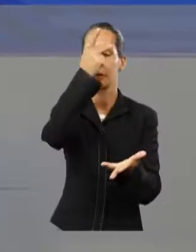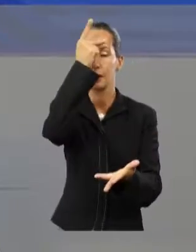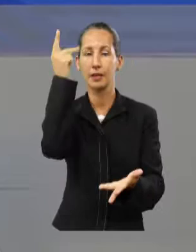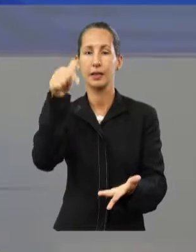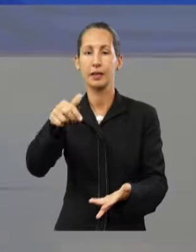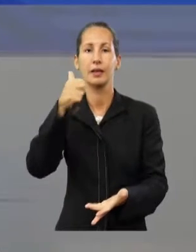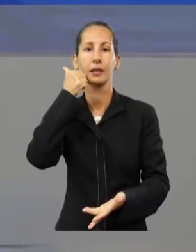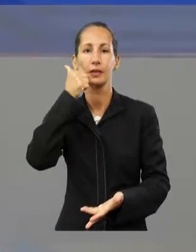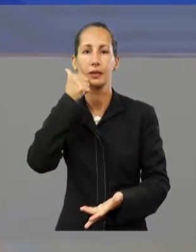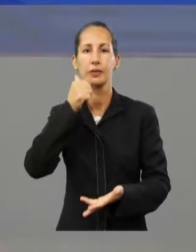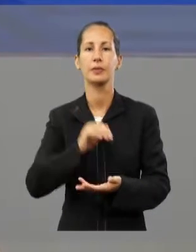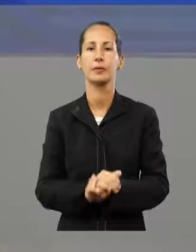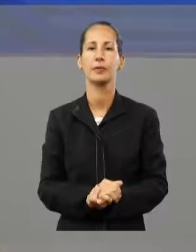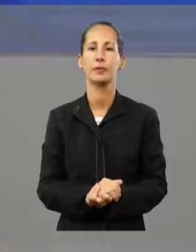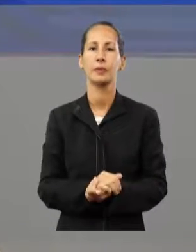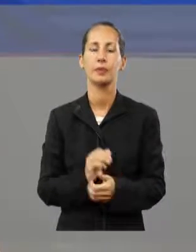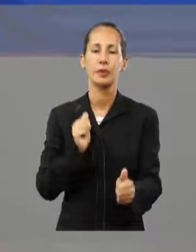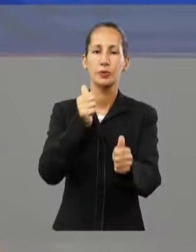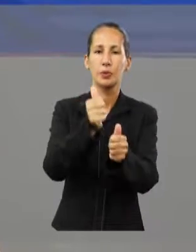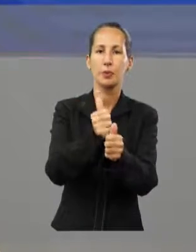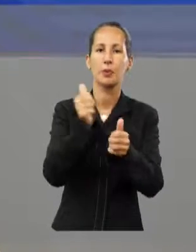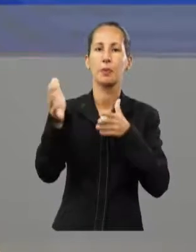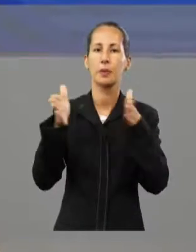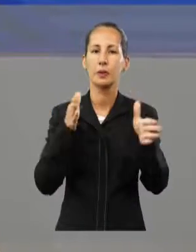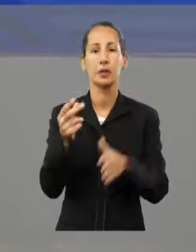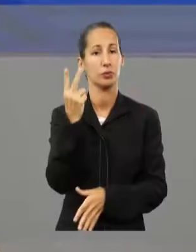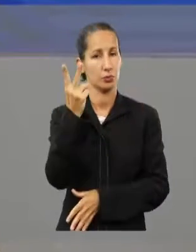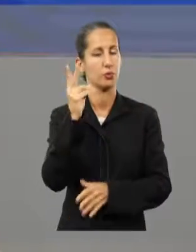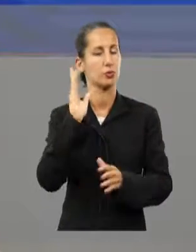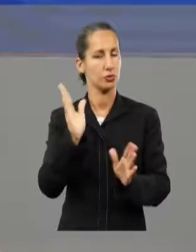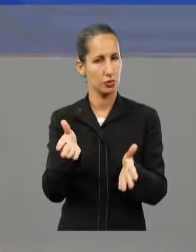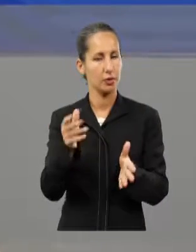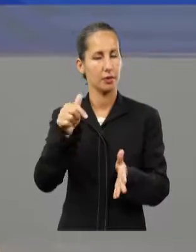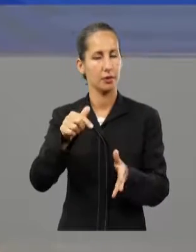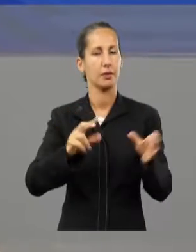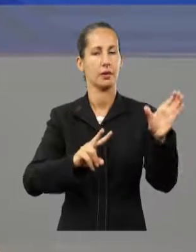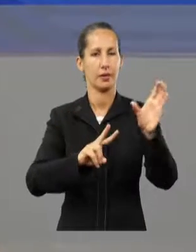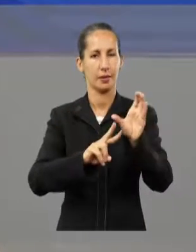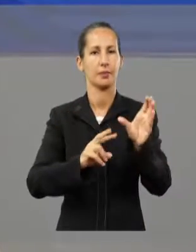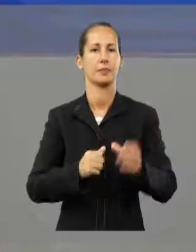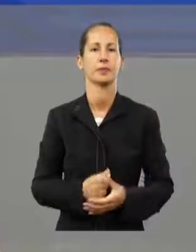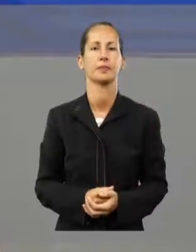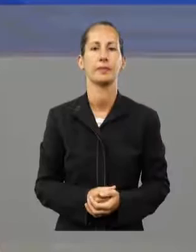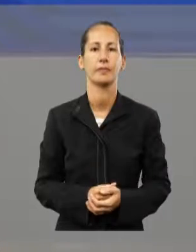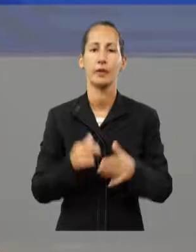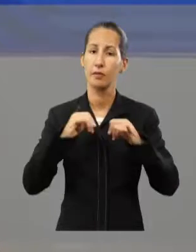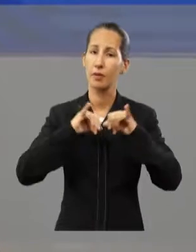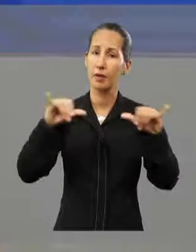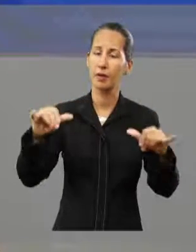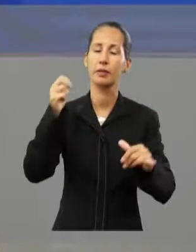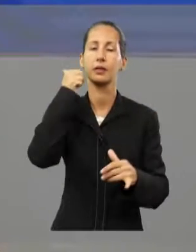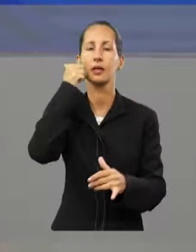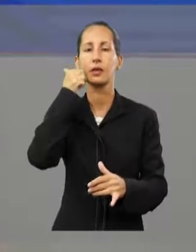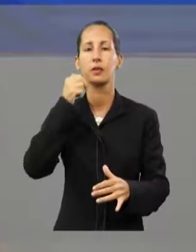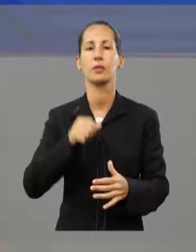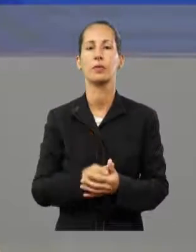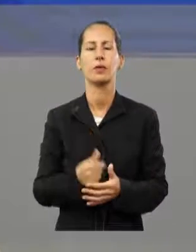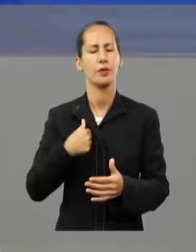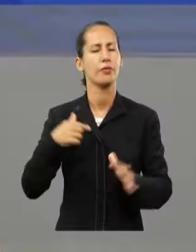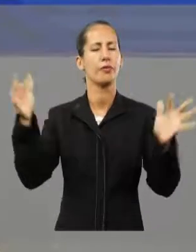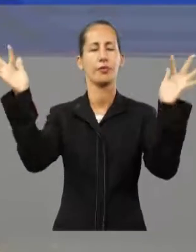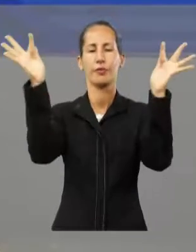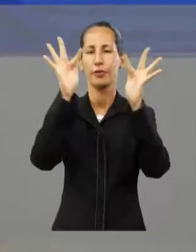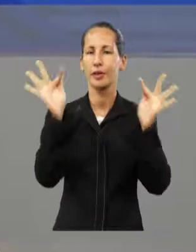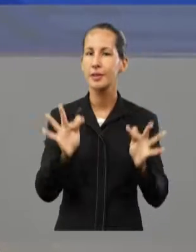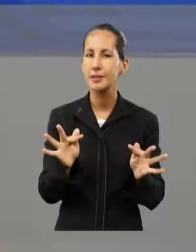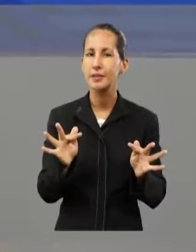Natal, eu assumi o mandato já duas vezes aqui na Câmara, e dizer a Natal que eu estou muito